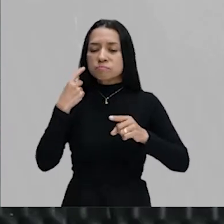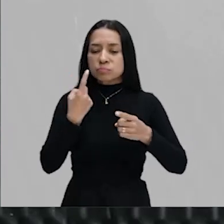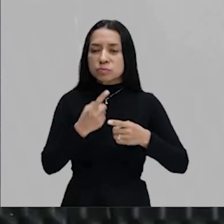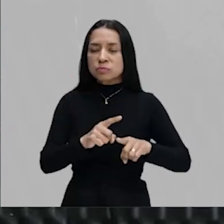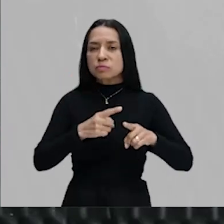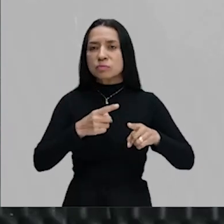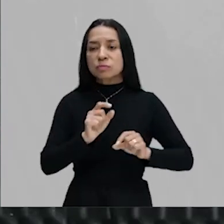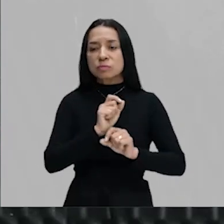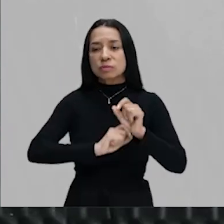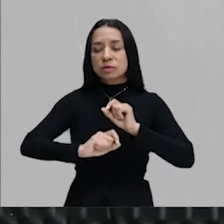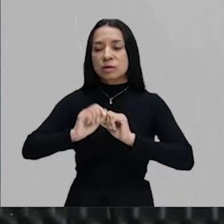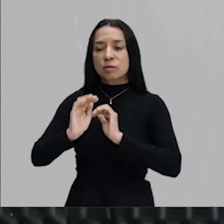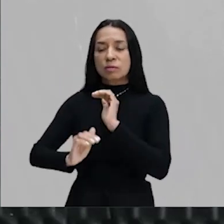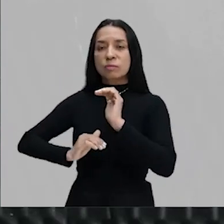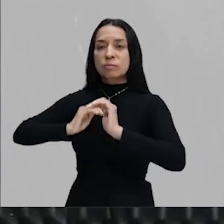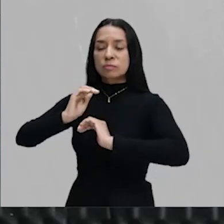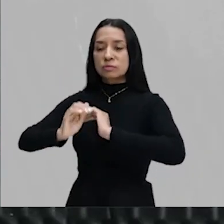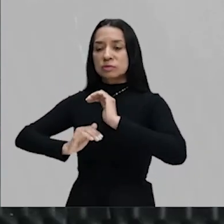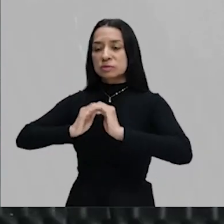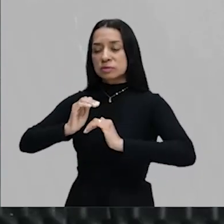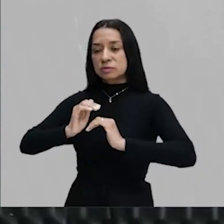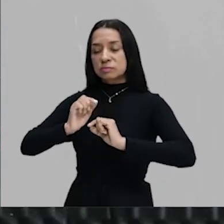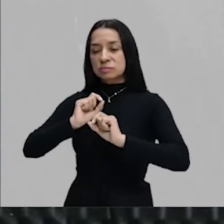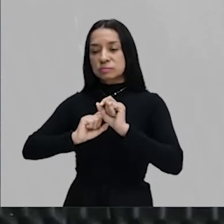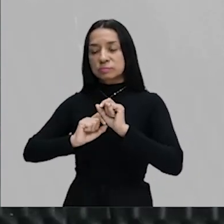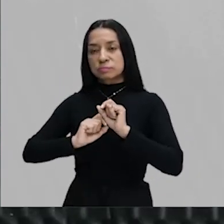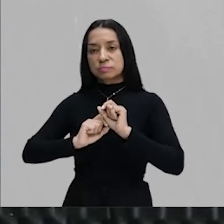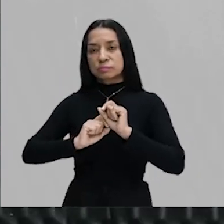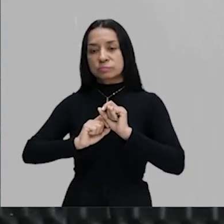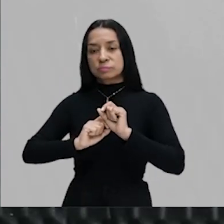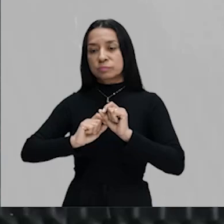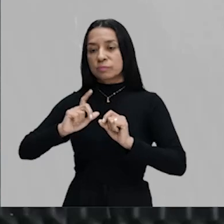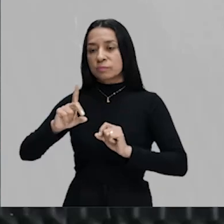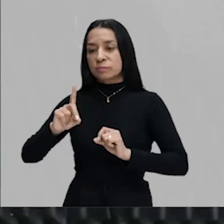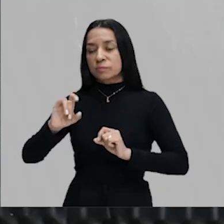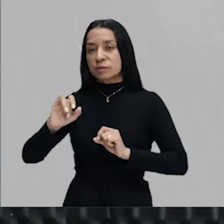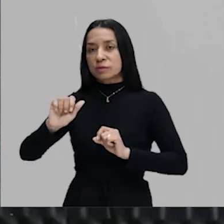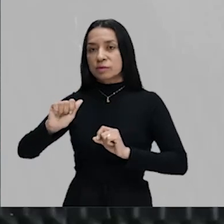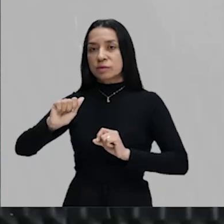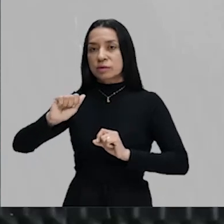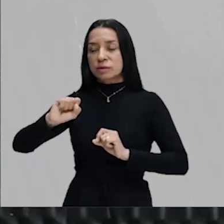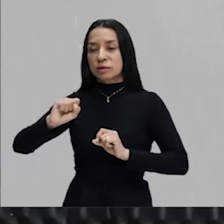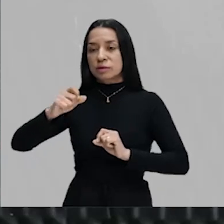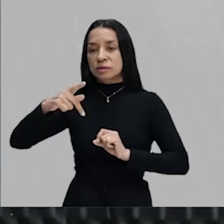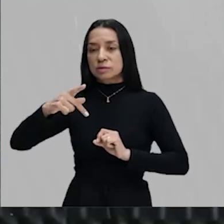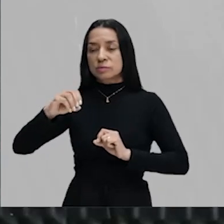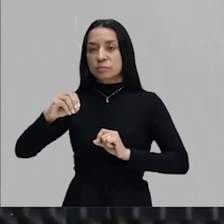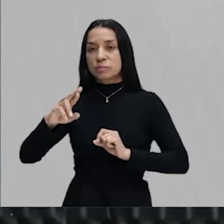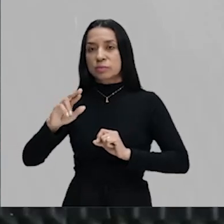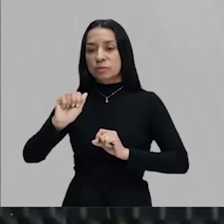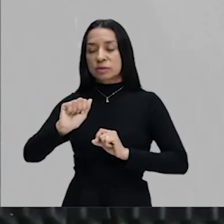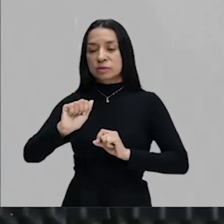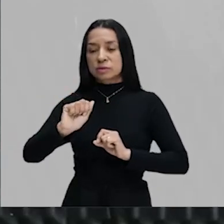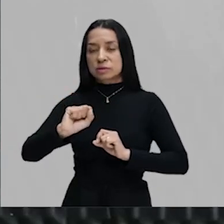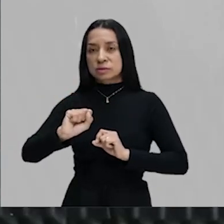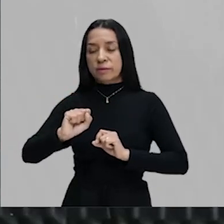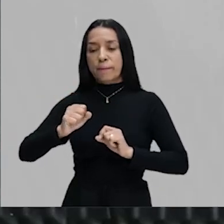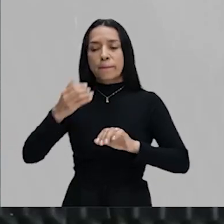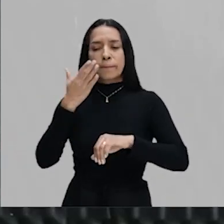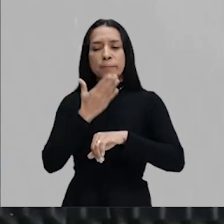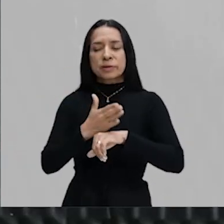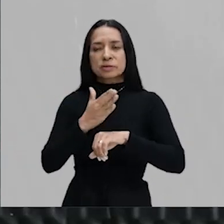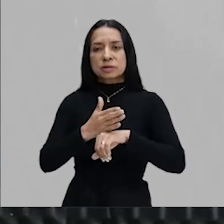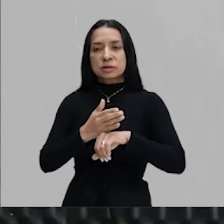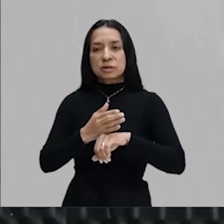processo do que nós chamamos de diásporas. né? Eles praticaram, evidentemente,